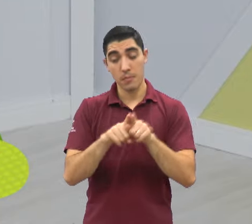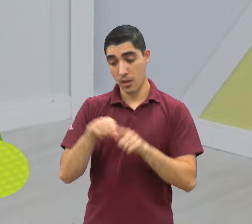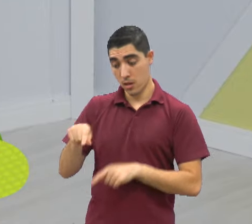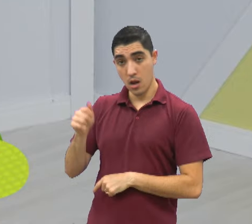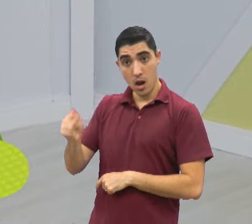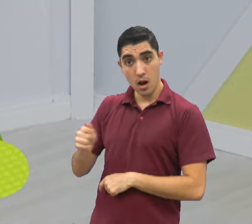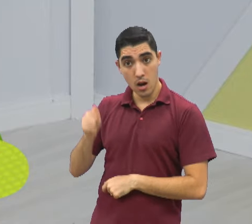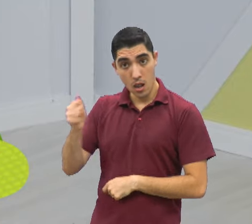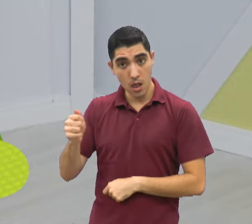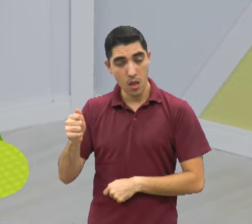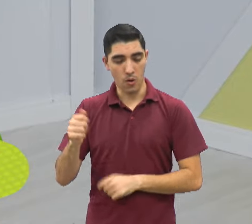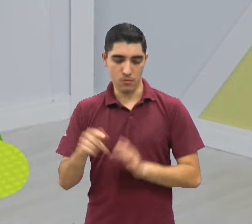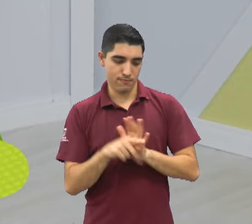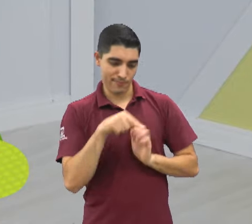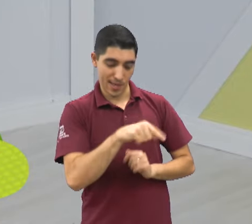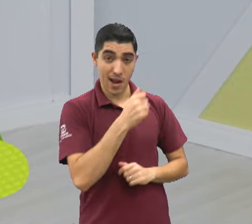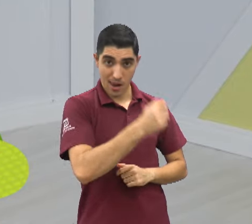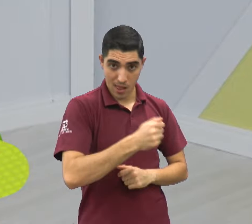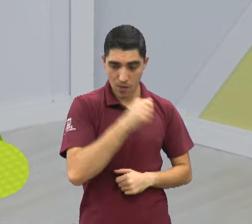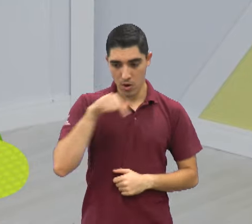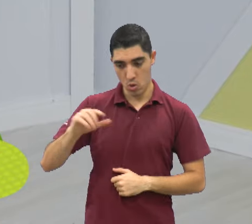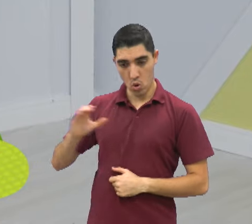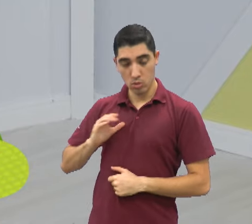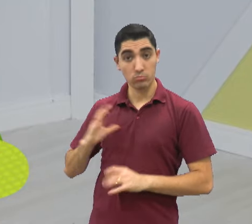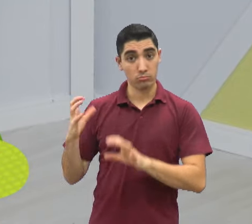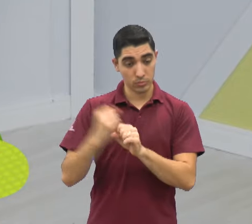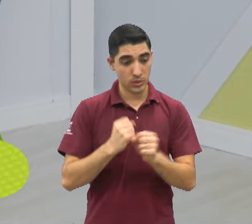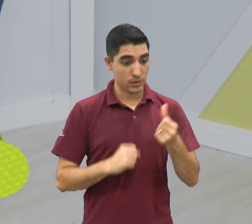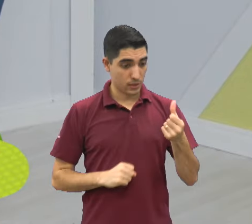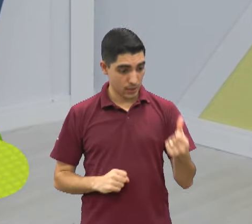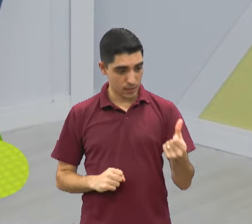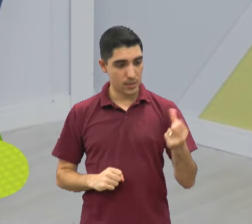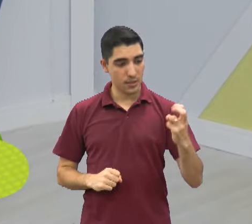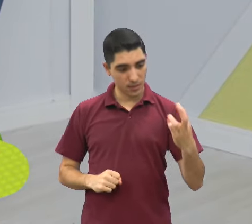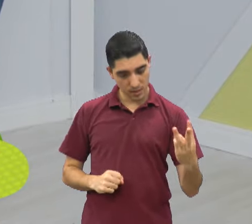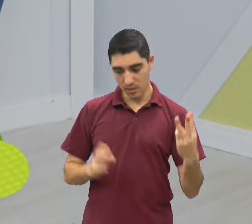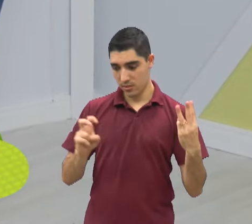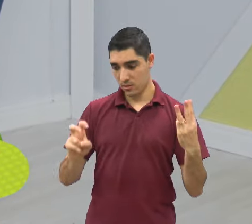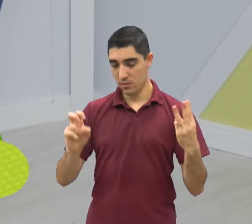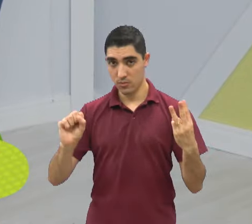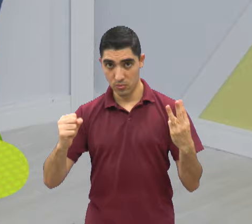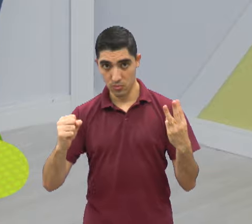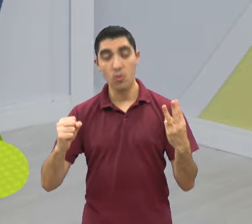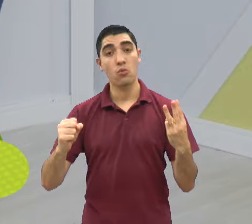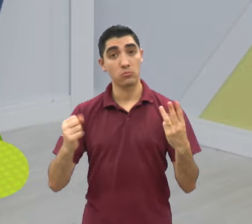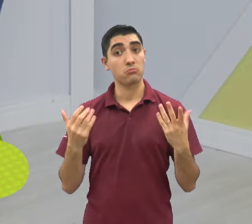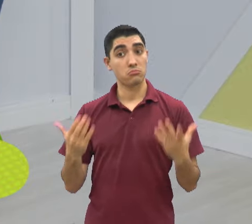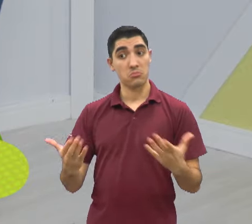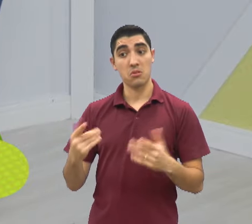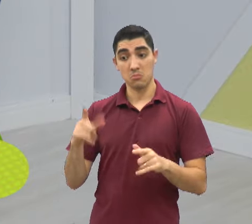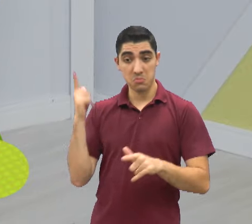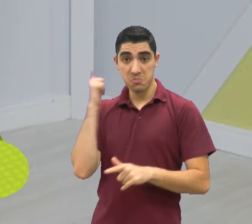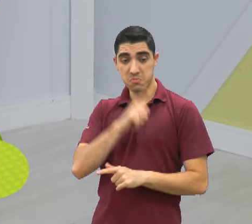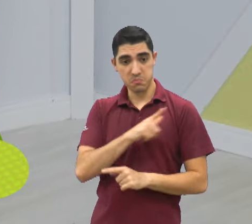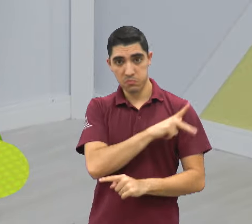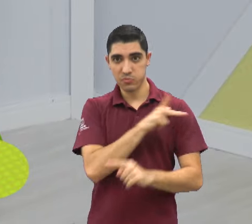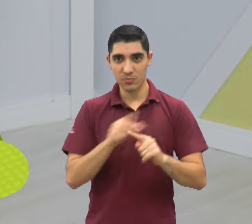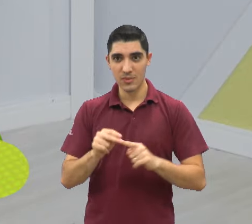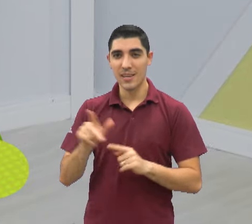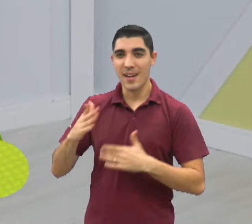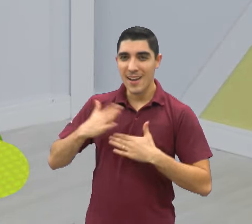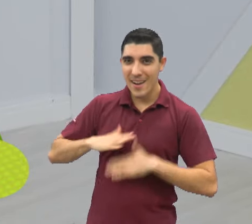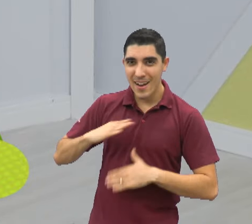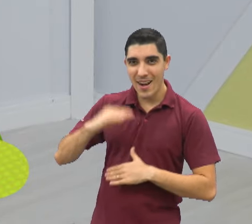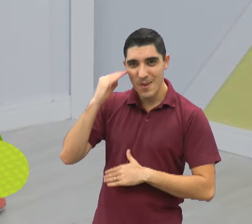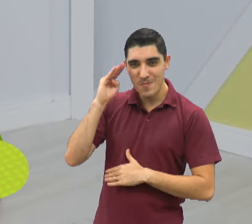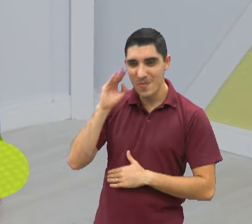contra o Corinthians por 63-48, a classificação final do Campeonato Paulista de Basquete Feminino. Calma, Brunão. Tosse,